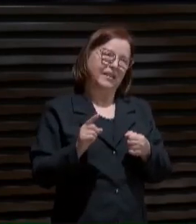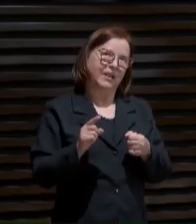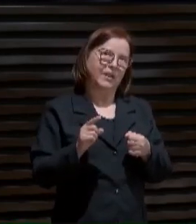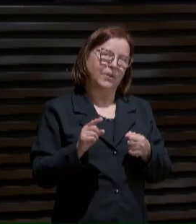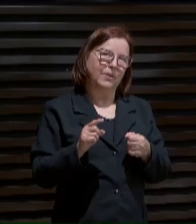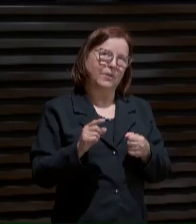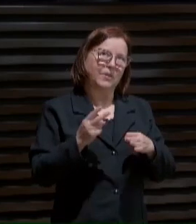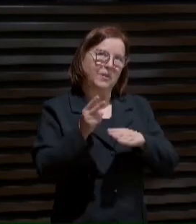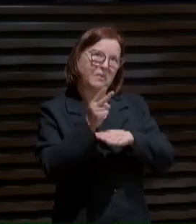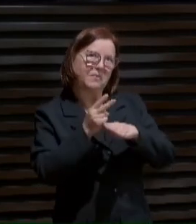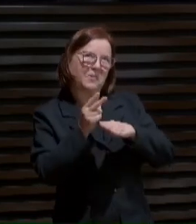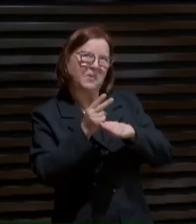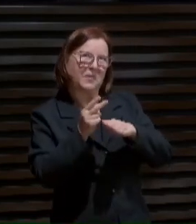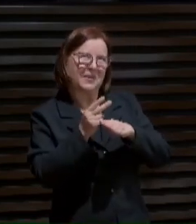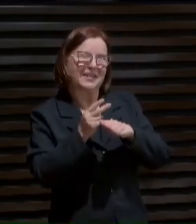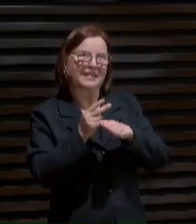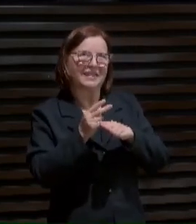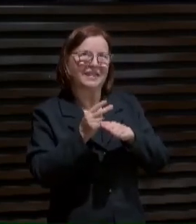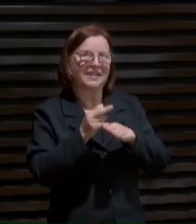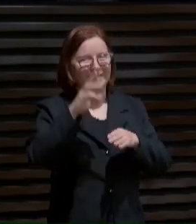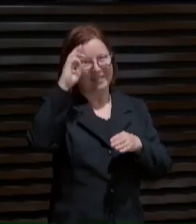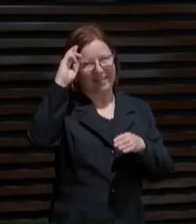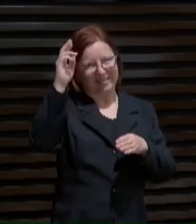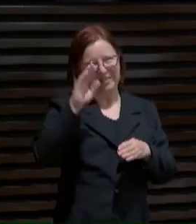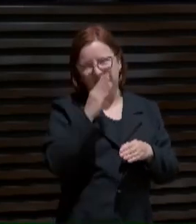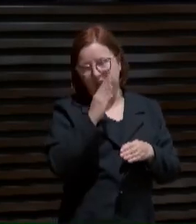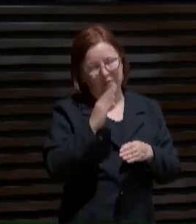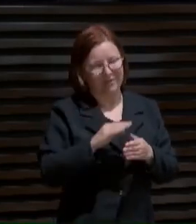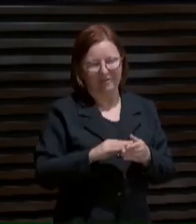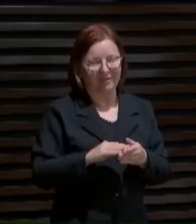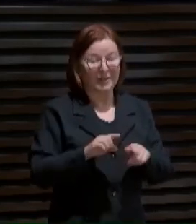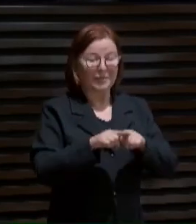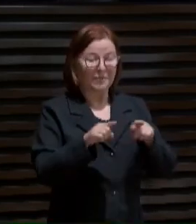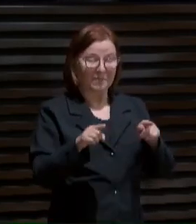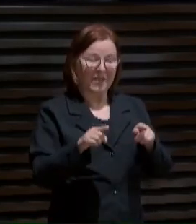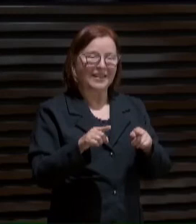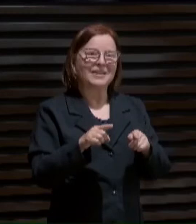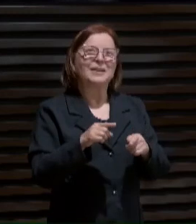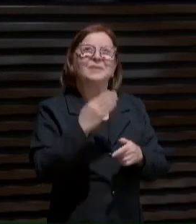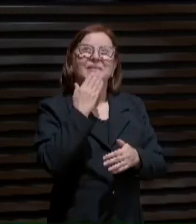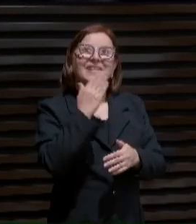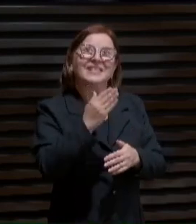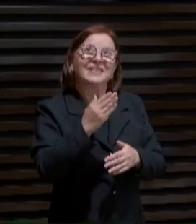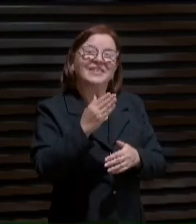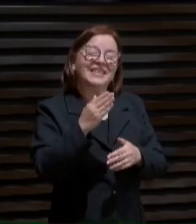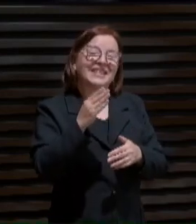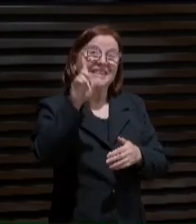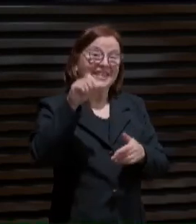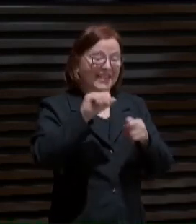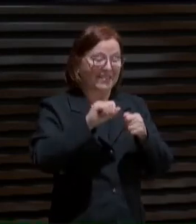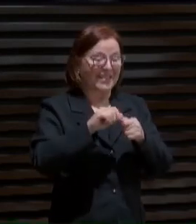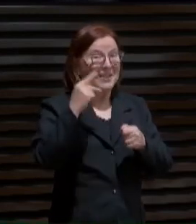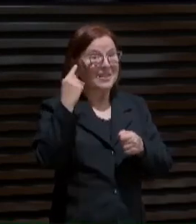fato nos prostramos diante dele queremos a sua vontade Pedimos que seja feita a vontade dele em nossas vidas e o nosso